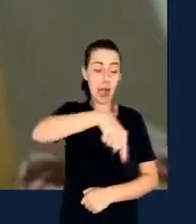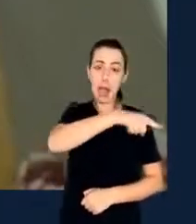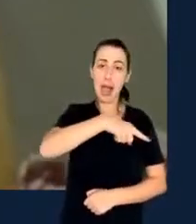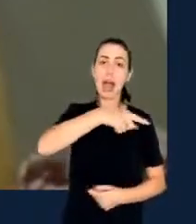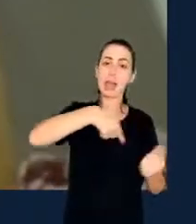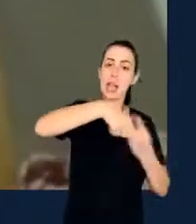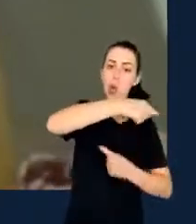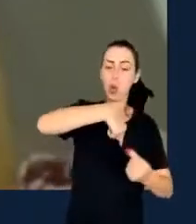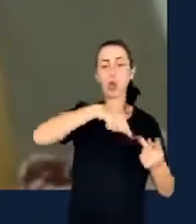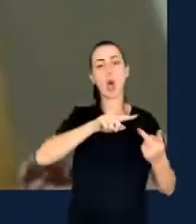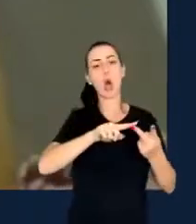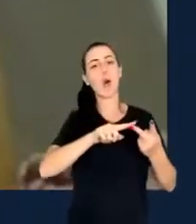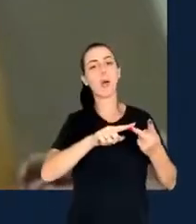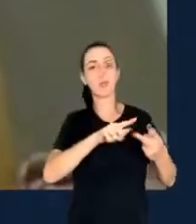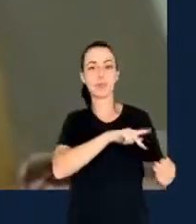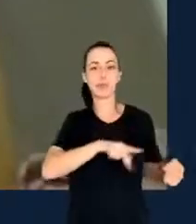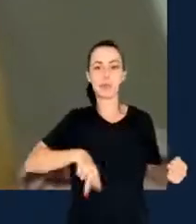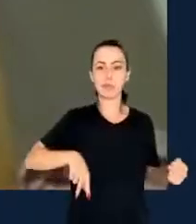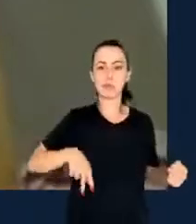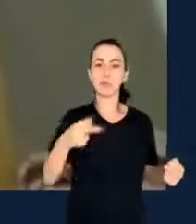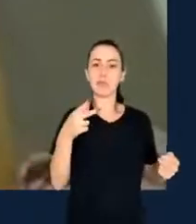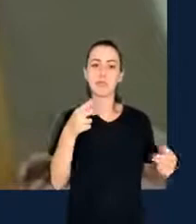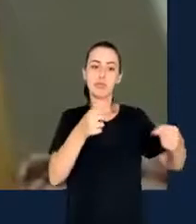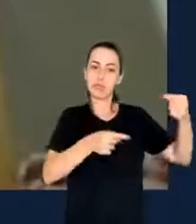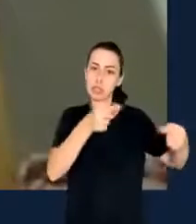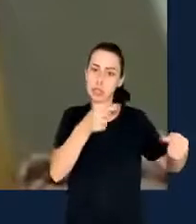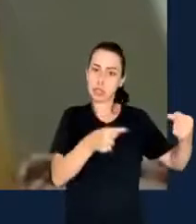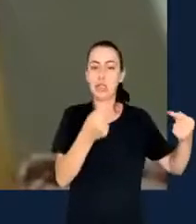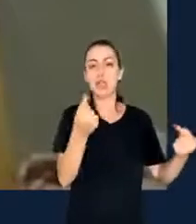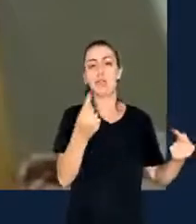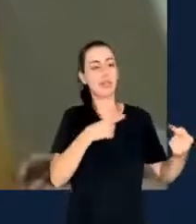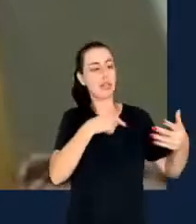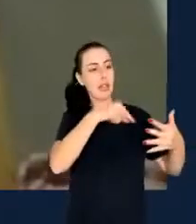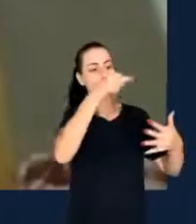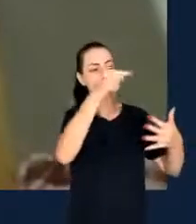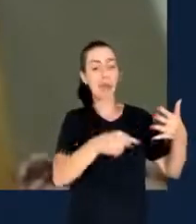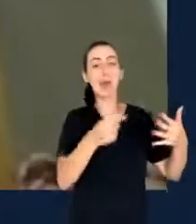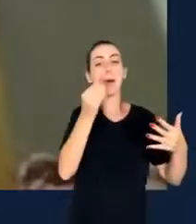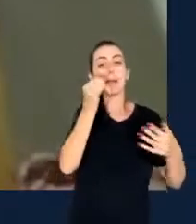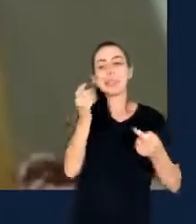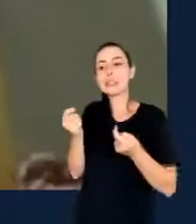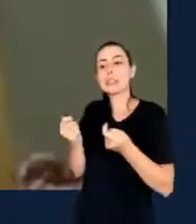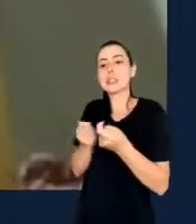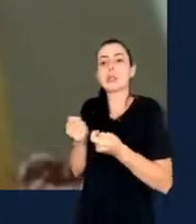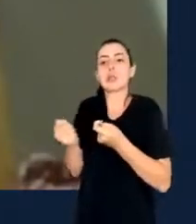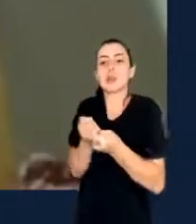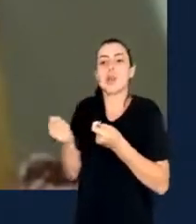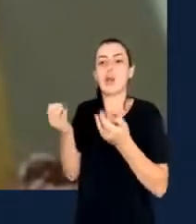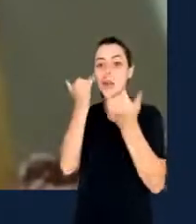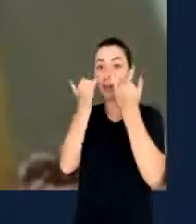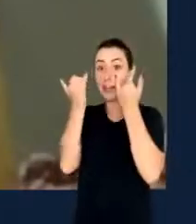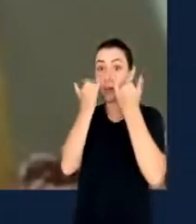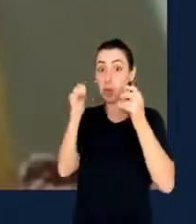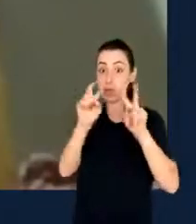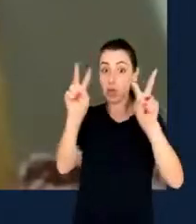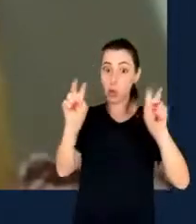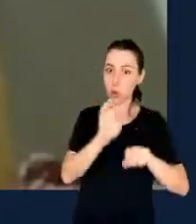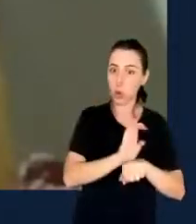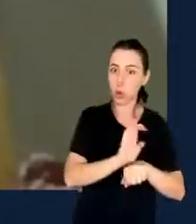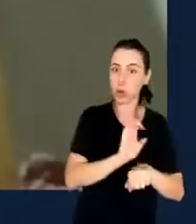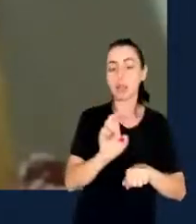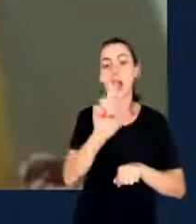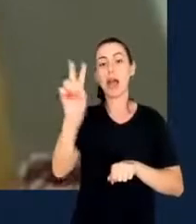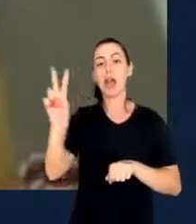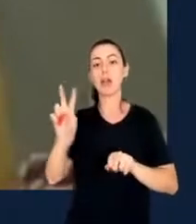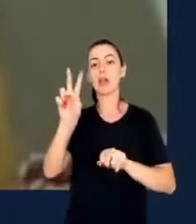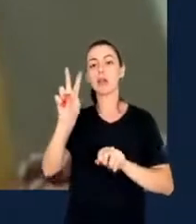de controle da informação que circula seja a informação estatal seja informação sobre eles no segundo em que a lei